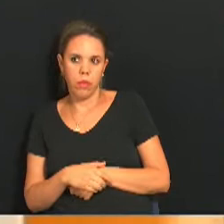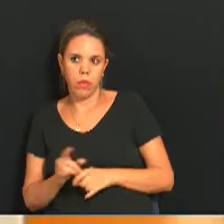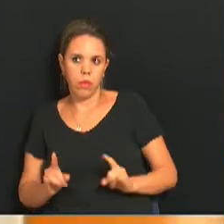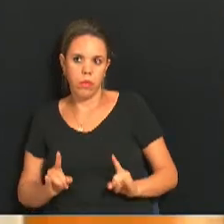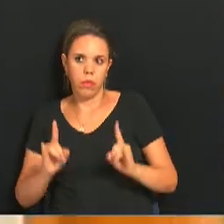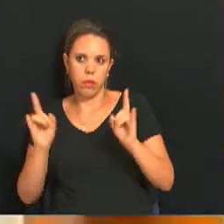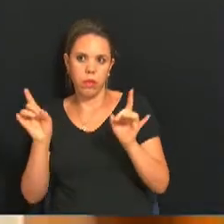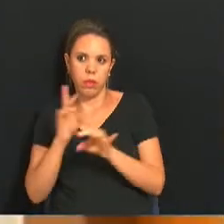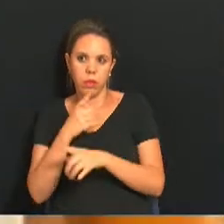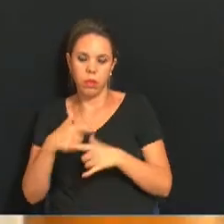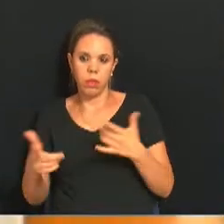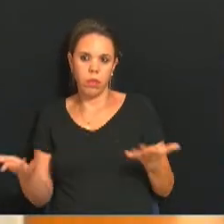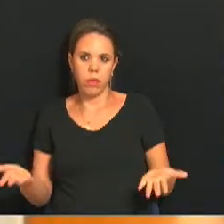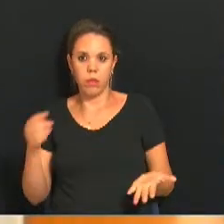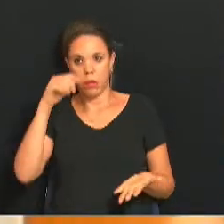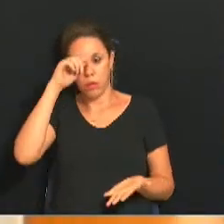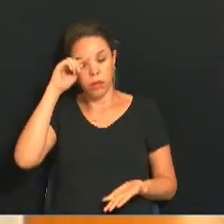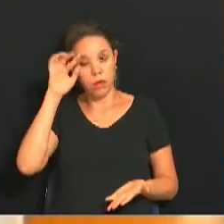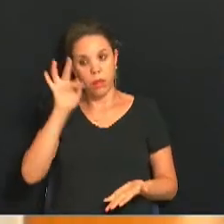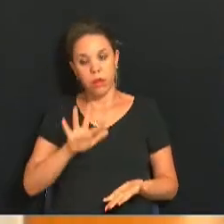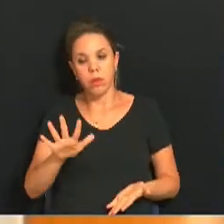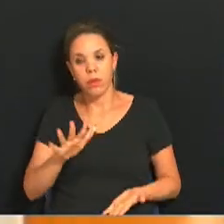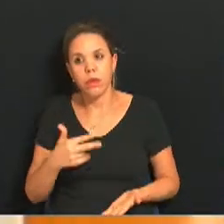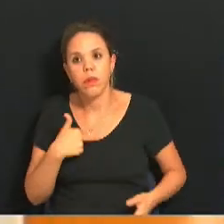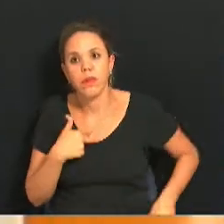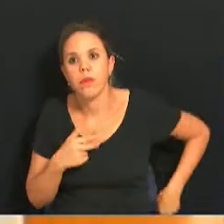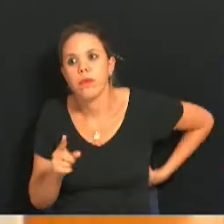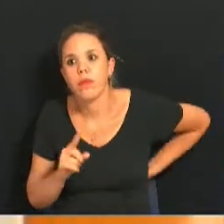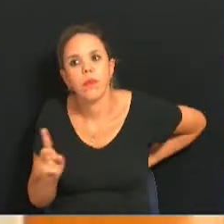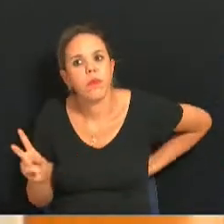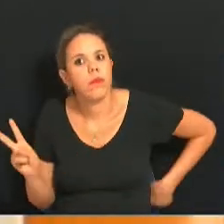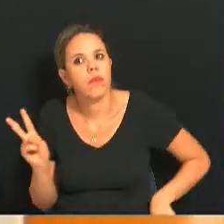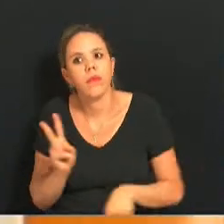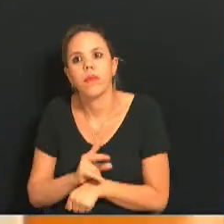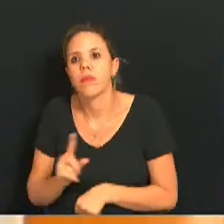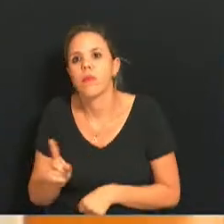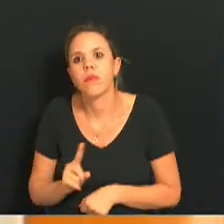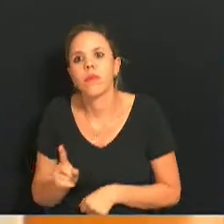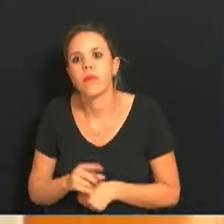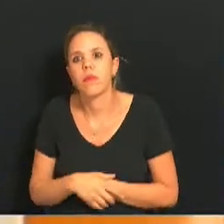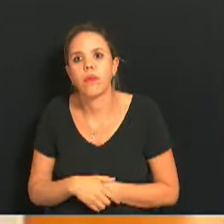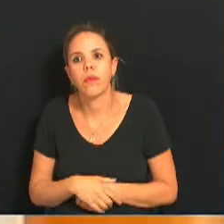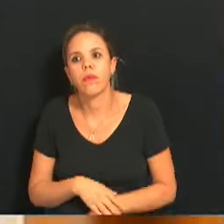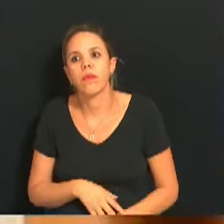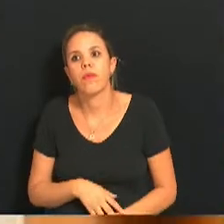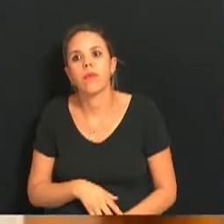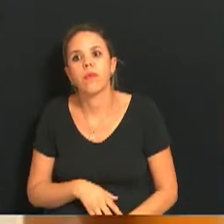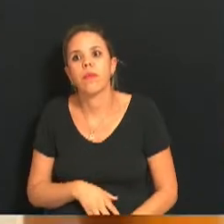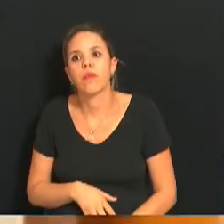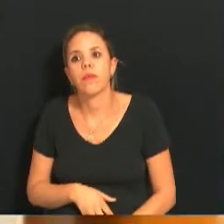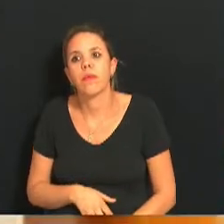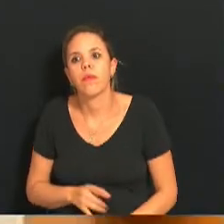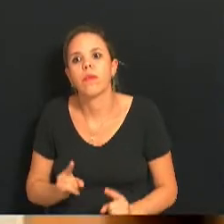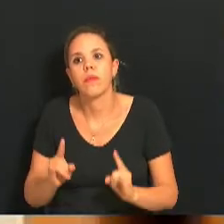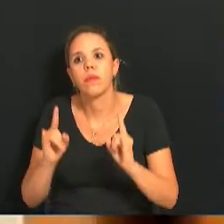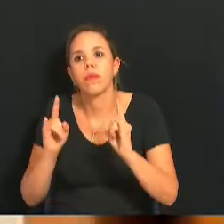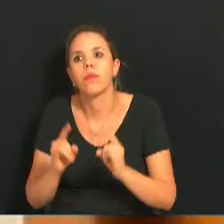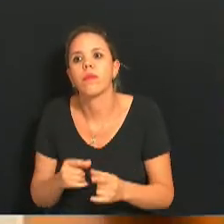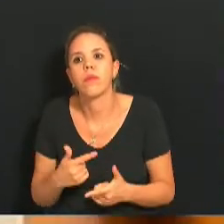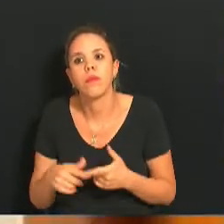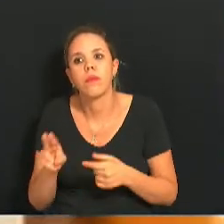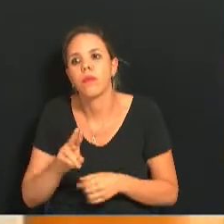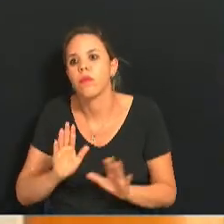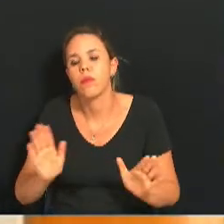acabando né porque o prédio é da união não está cuidando e e o patrimônio tem